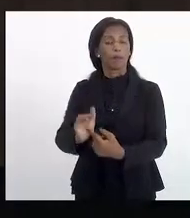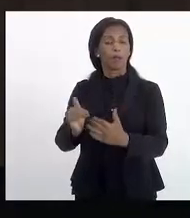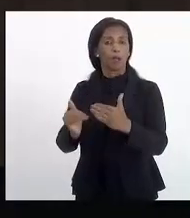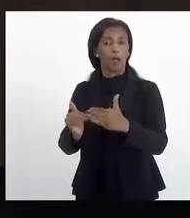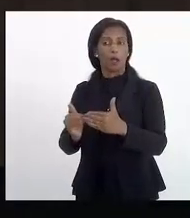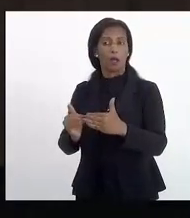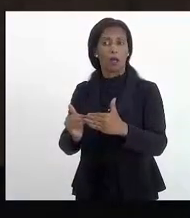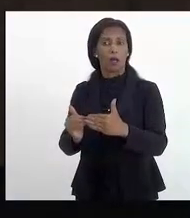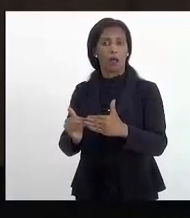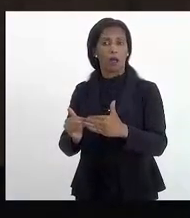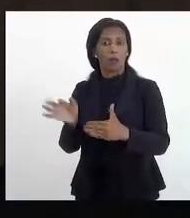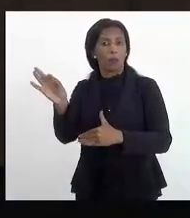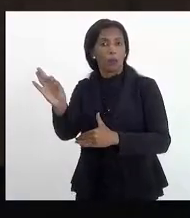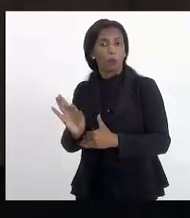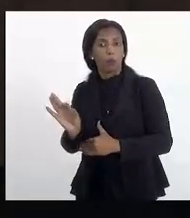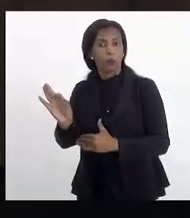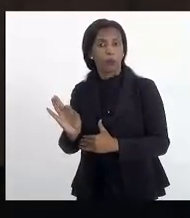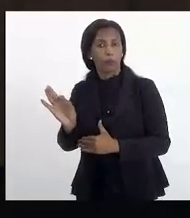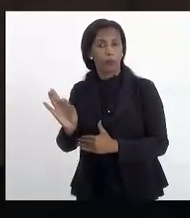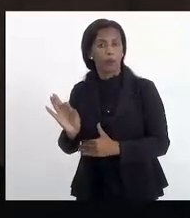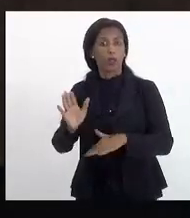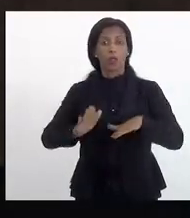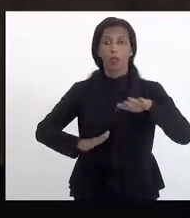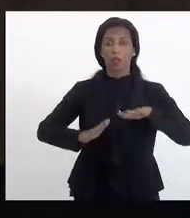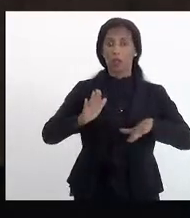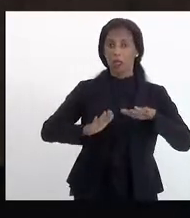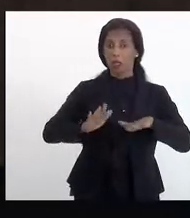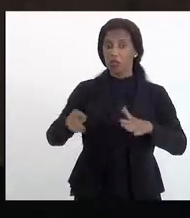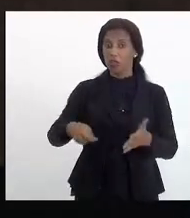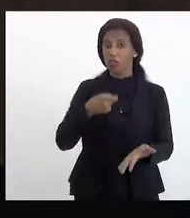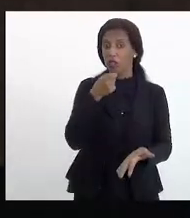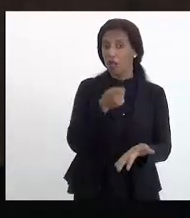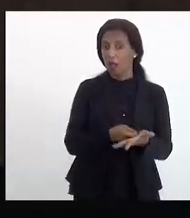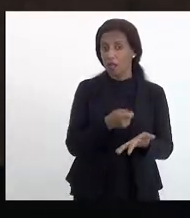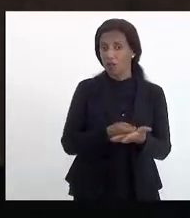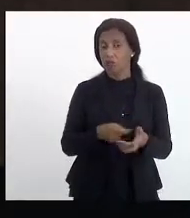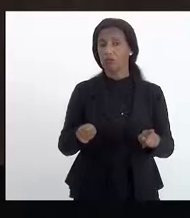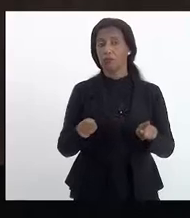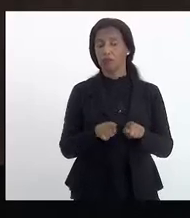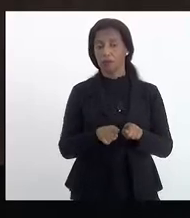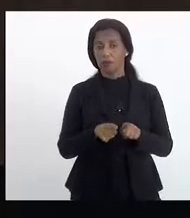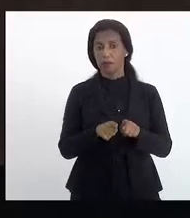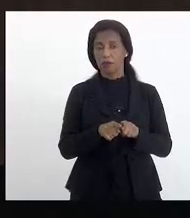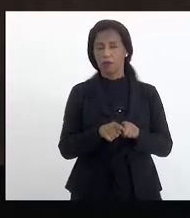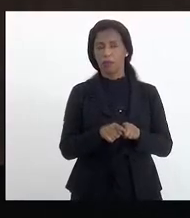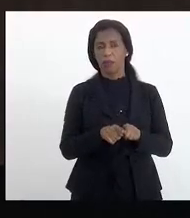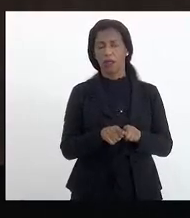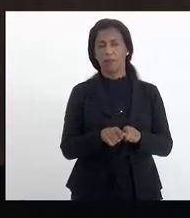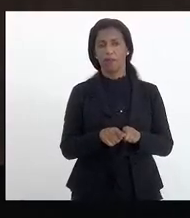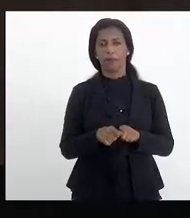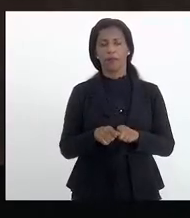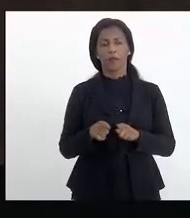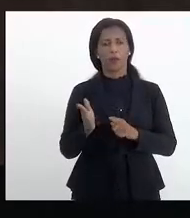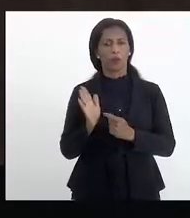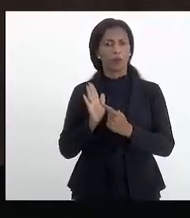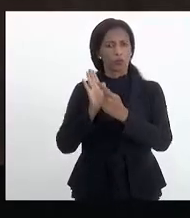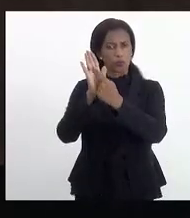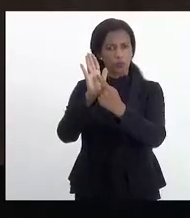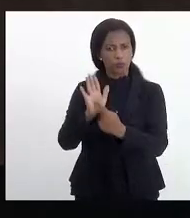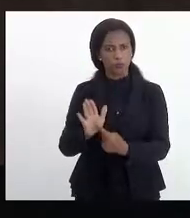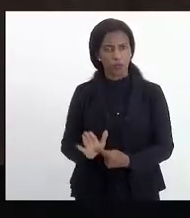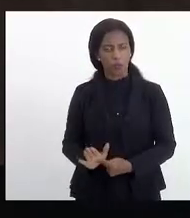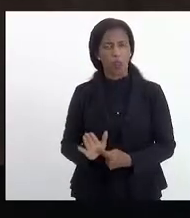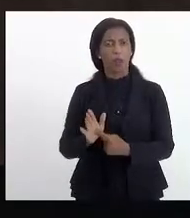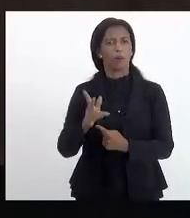majoração do percentual, desde que sejam garantidos também as observações apresentadas pelo deputado